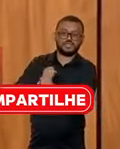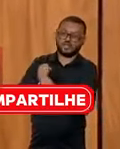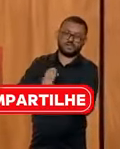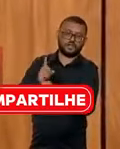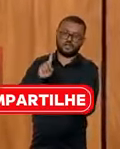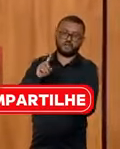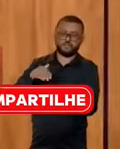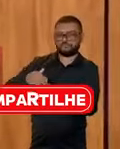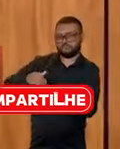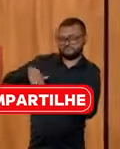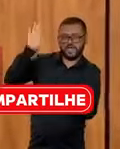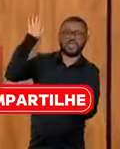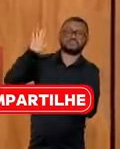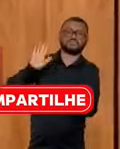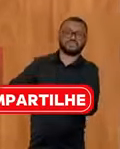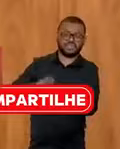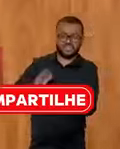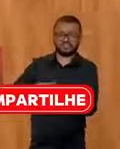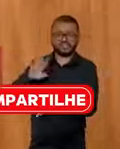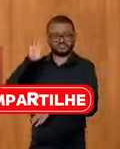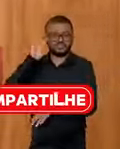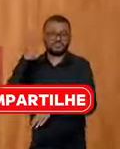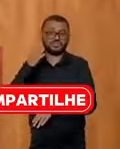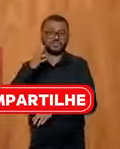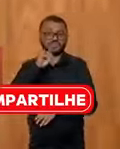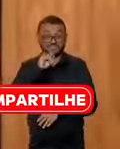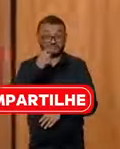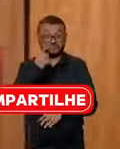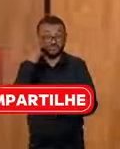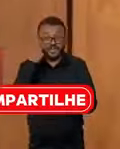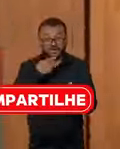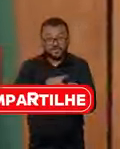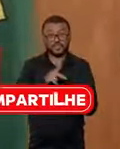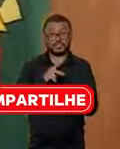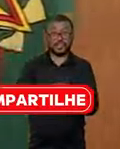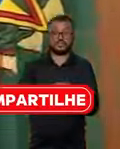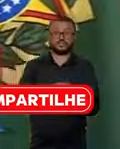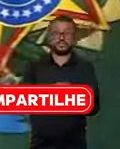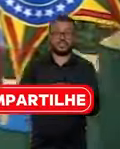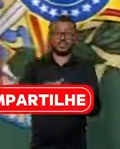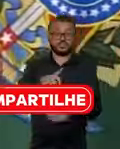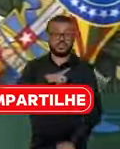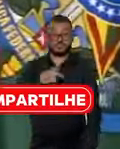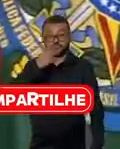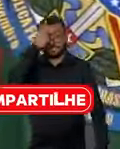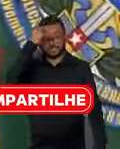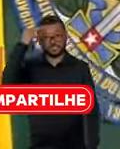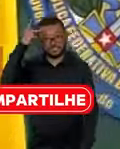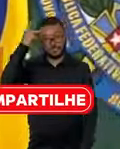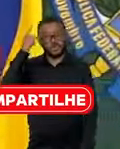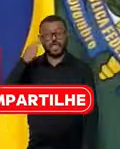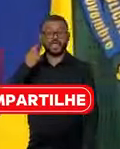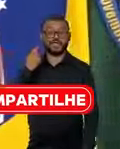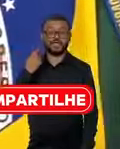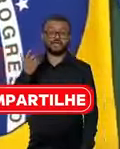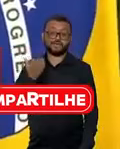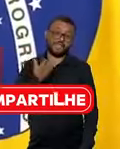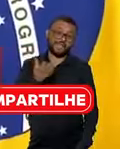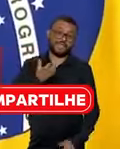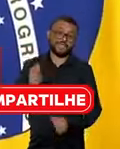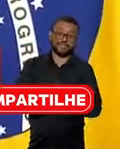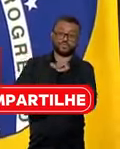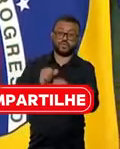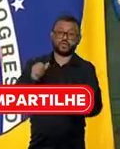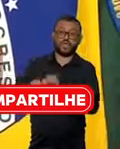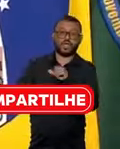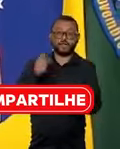tempo. Porque a verdade é o seguinte, é que se você tem gente que tentou transformar